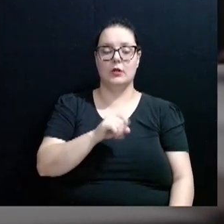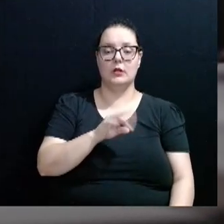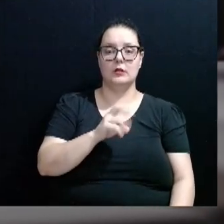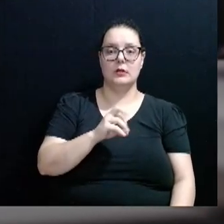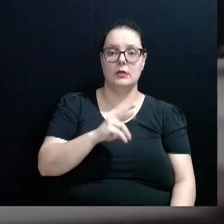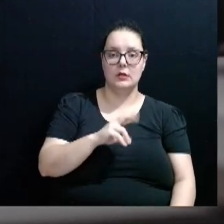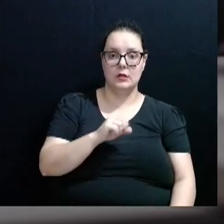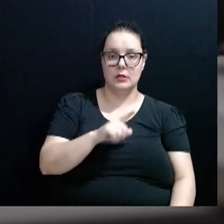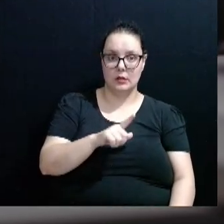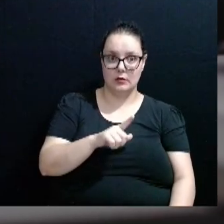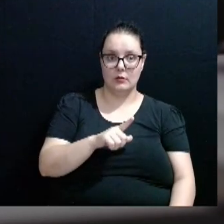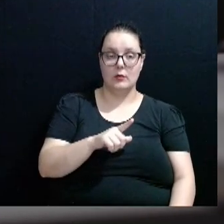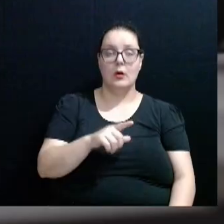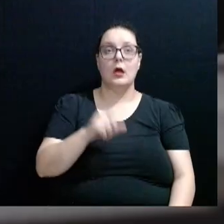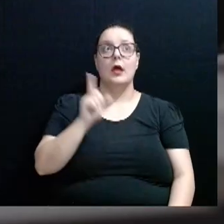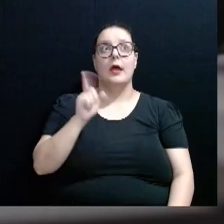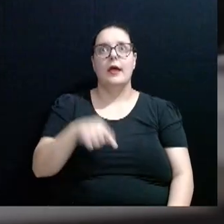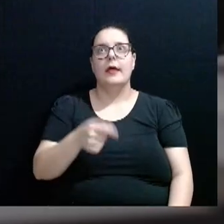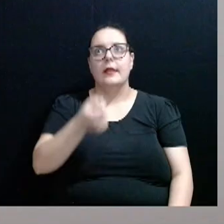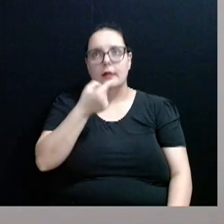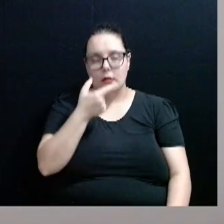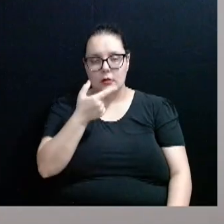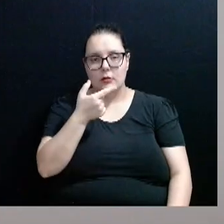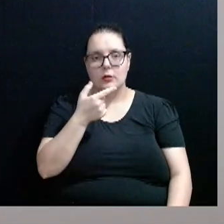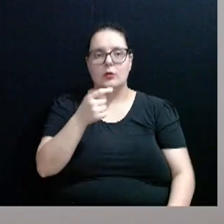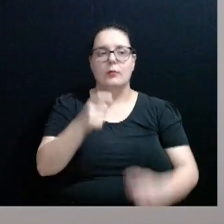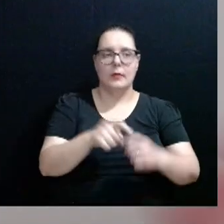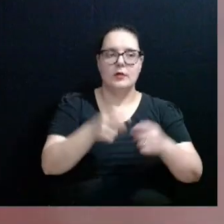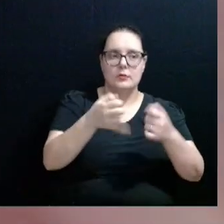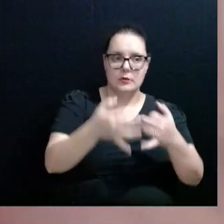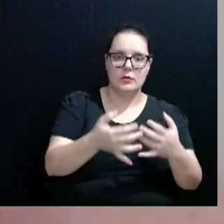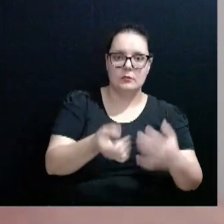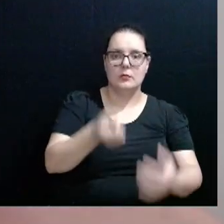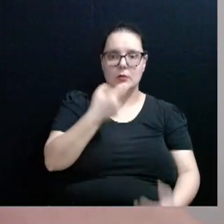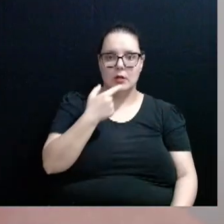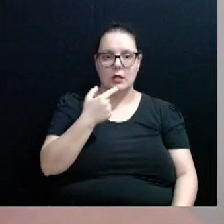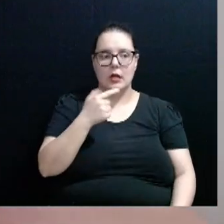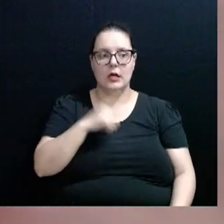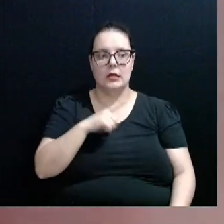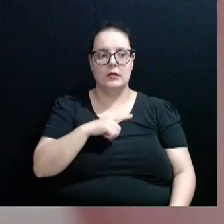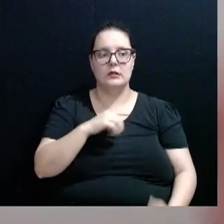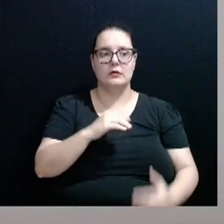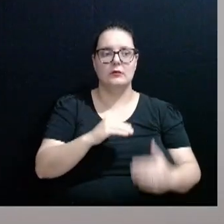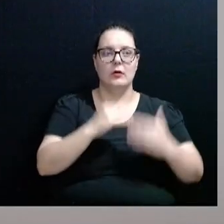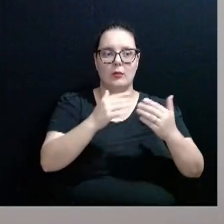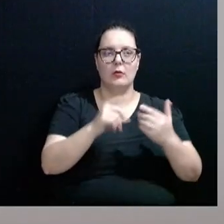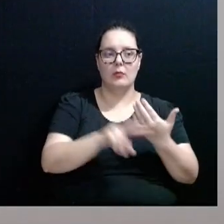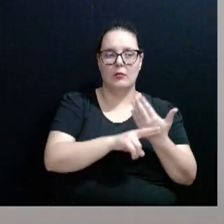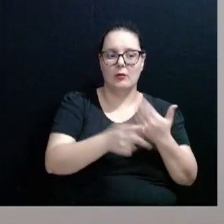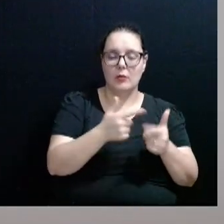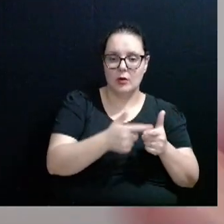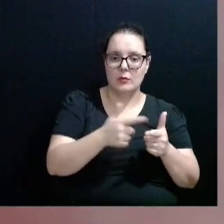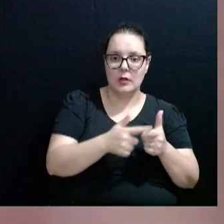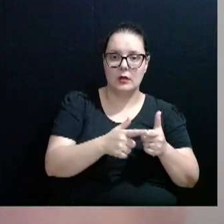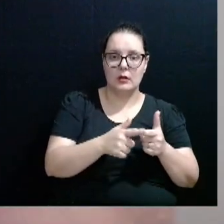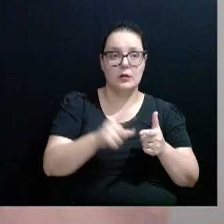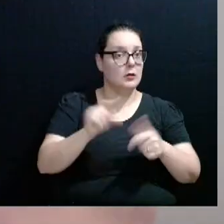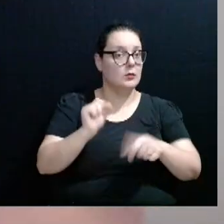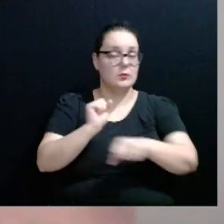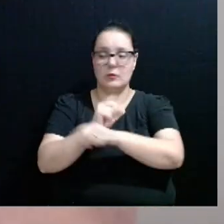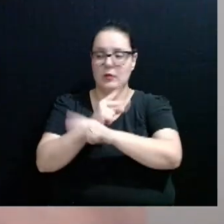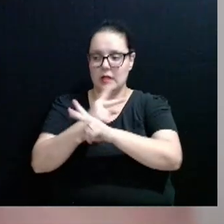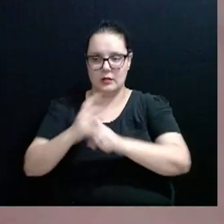Então, assim, não deixa ficar intoxicado para poder ali procurar atendimento